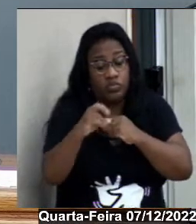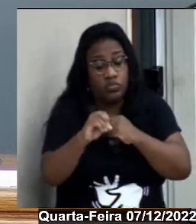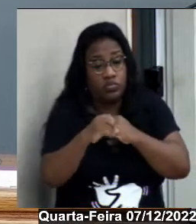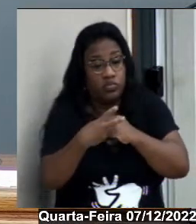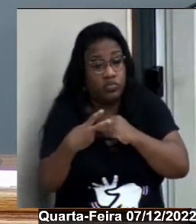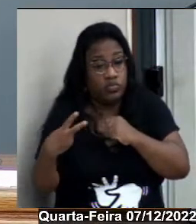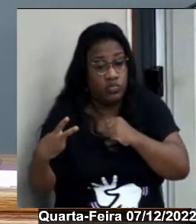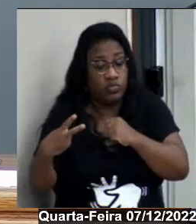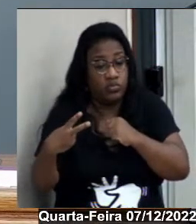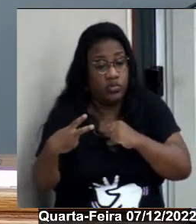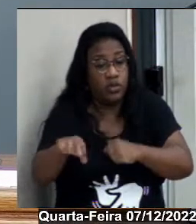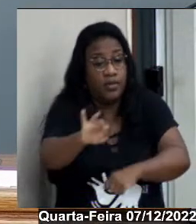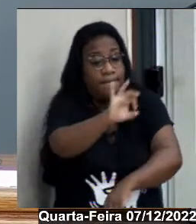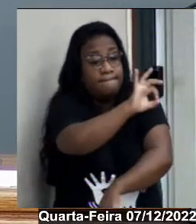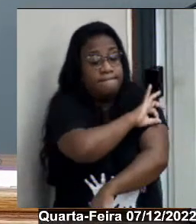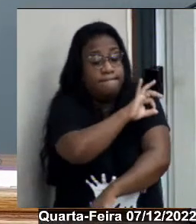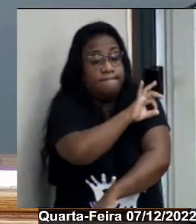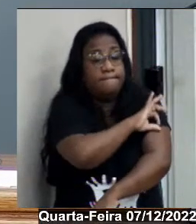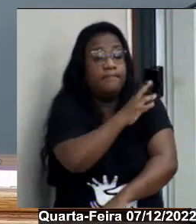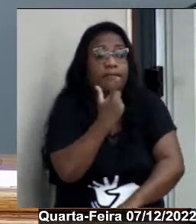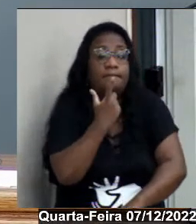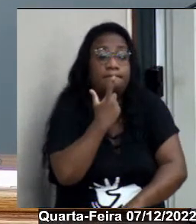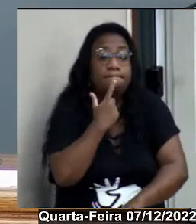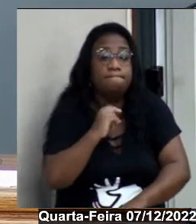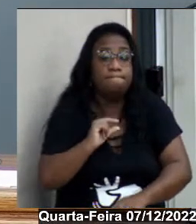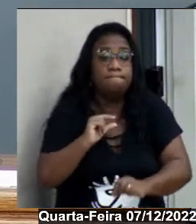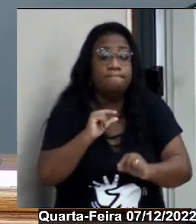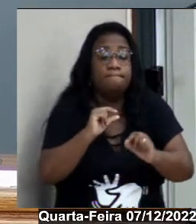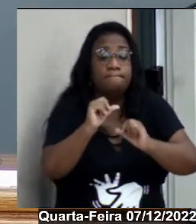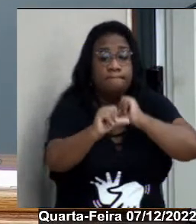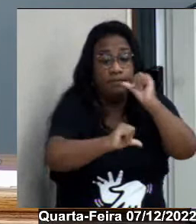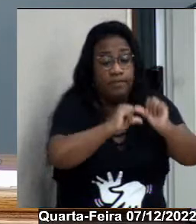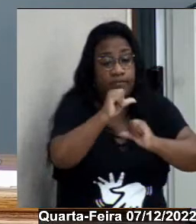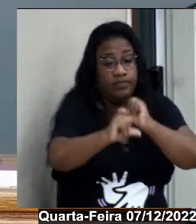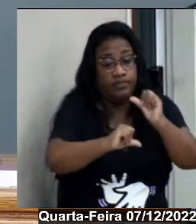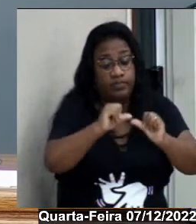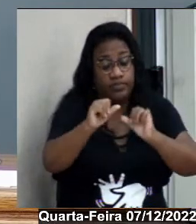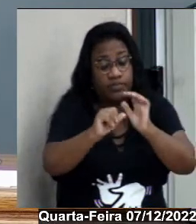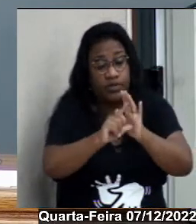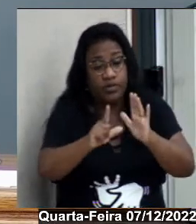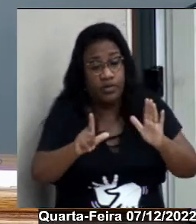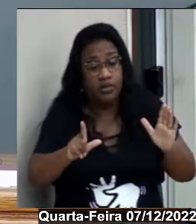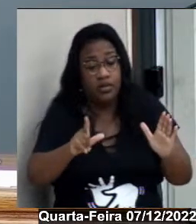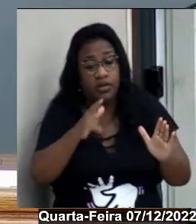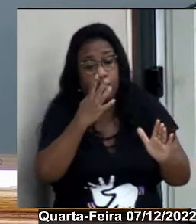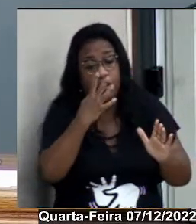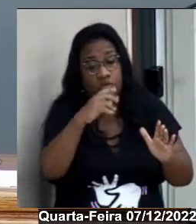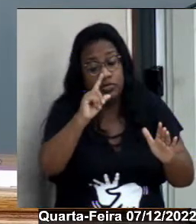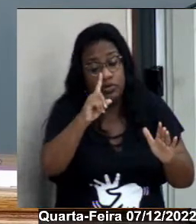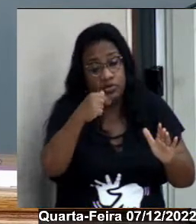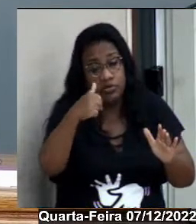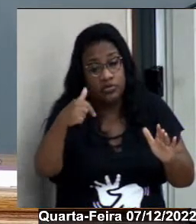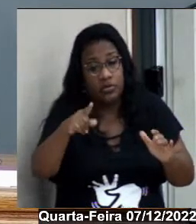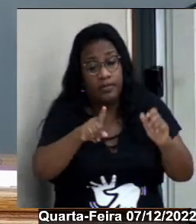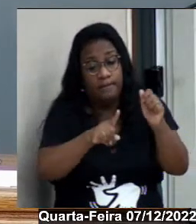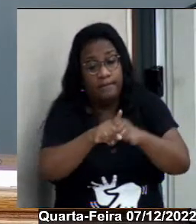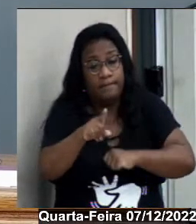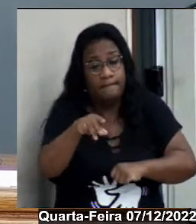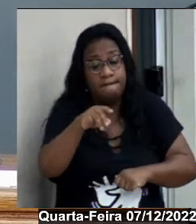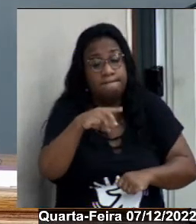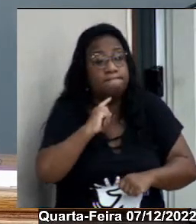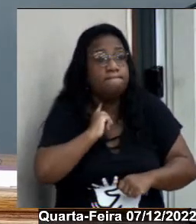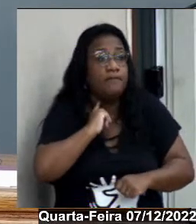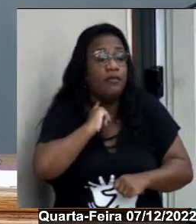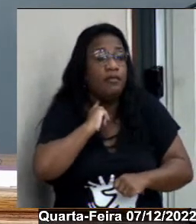22/2022 de autoria do prefeito Claudinei Alves dos Santos altera a lei complementar número 417 de 11